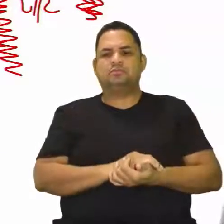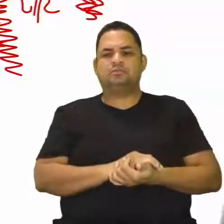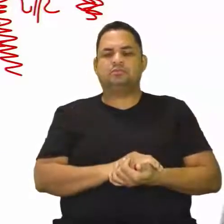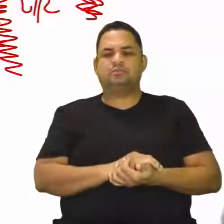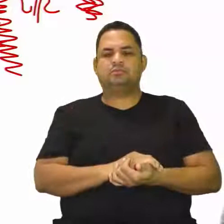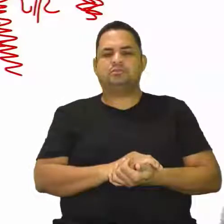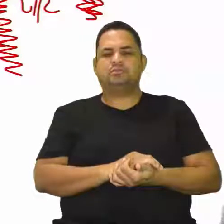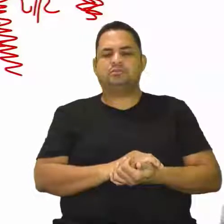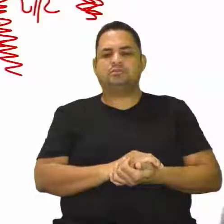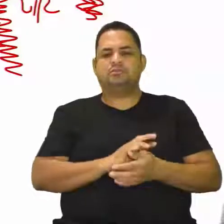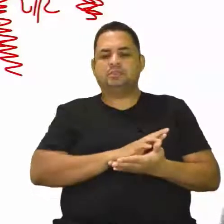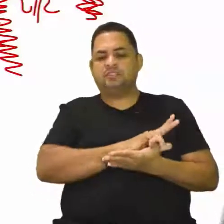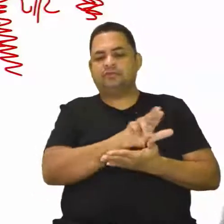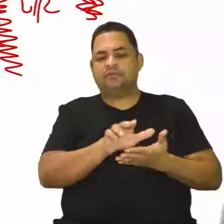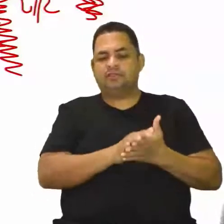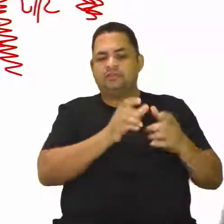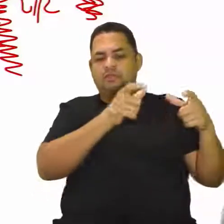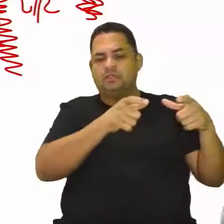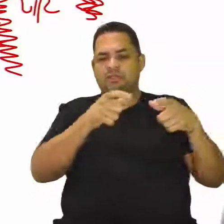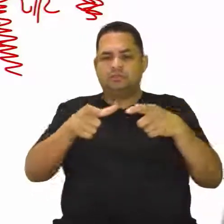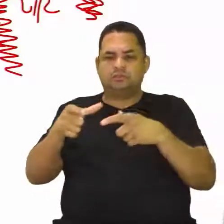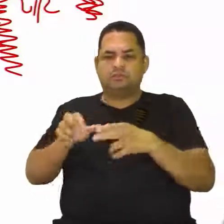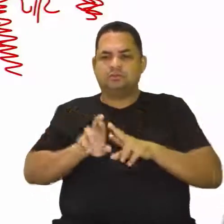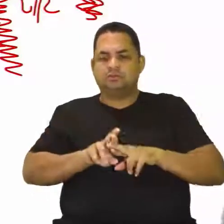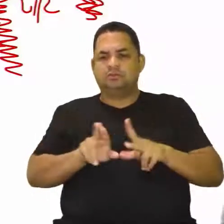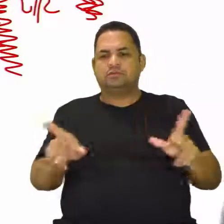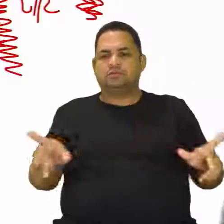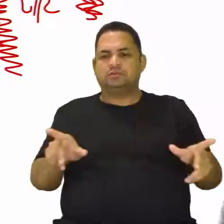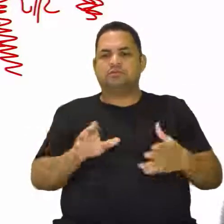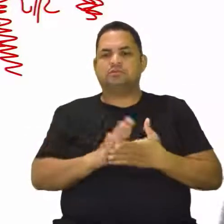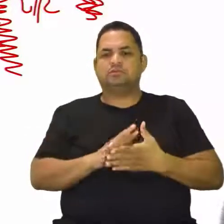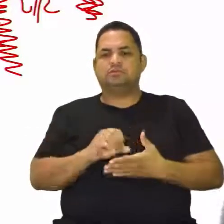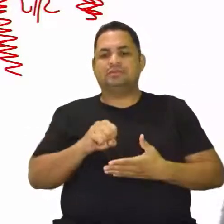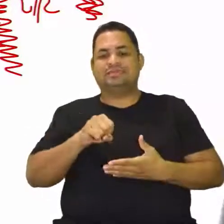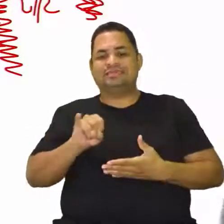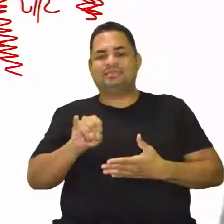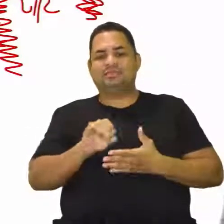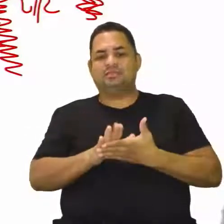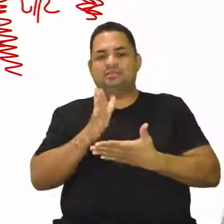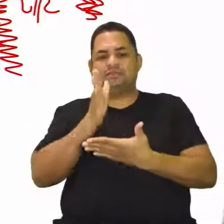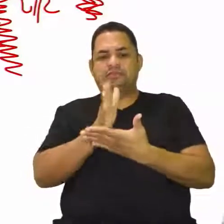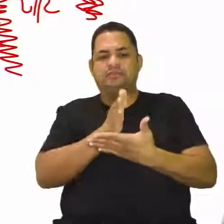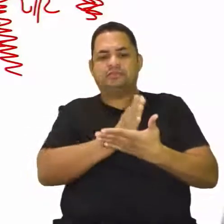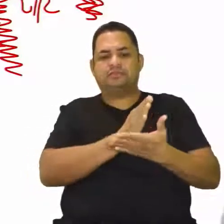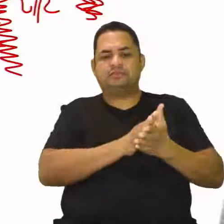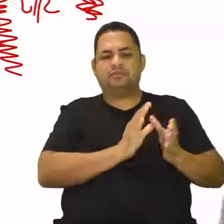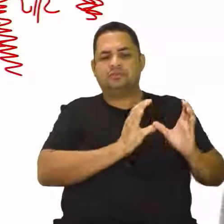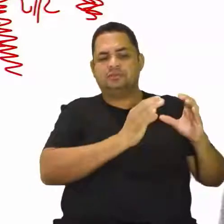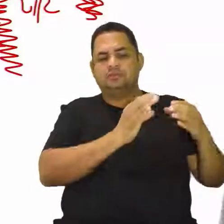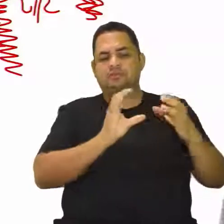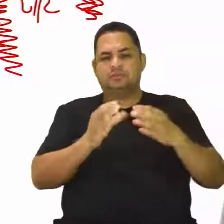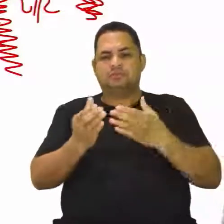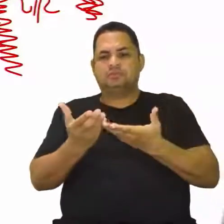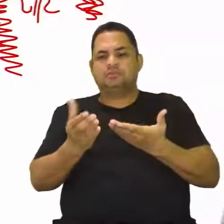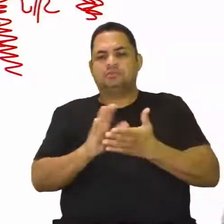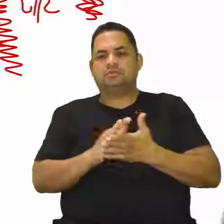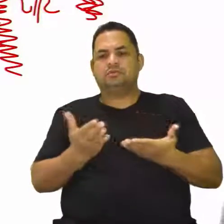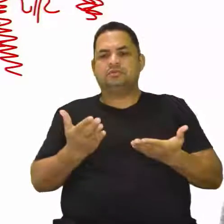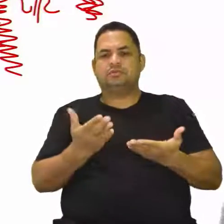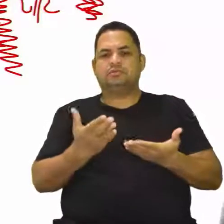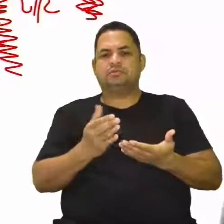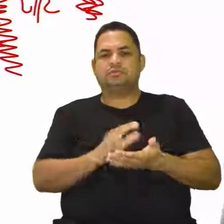história E se ele não tivesse dividido o seu exército com certeza